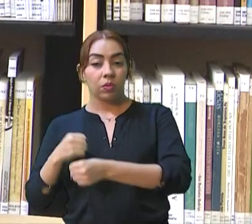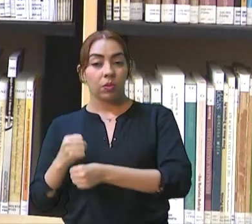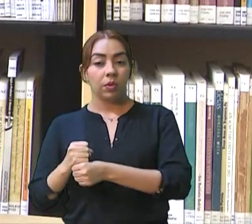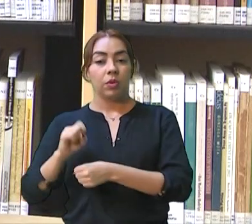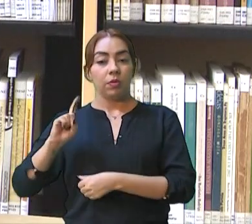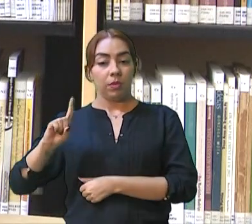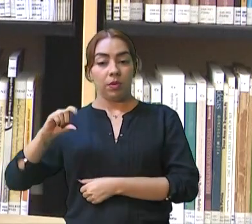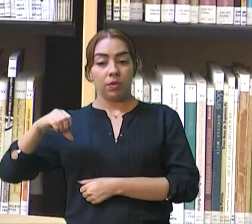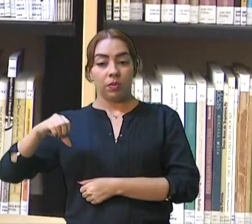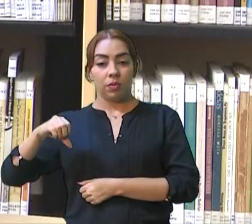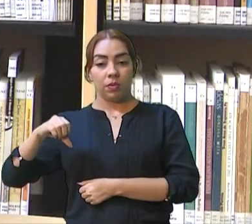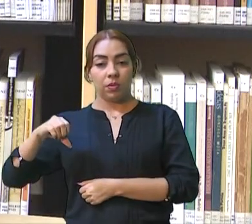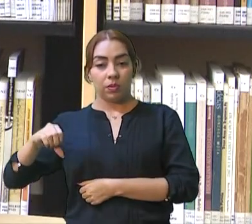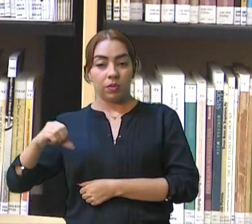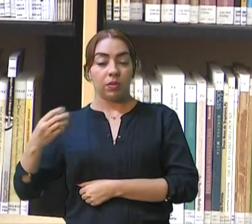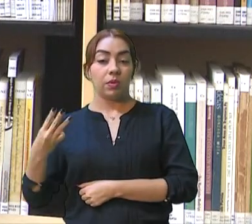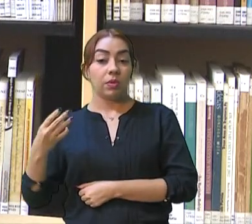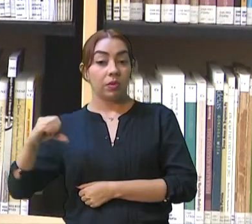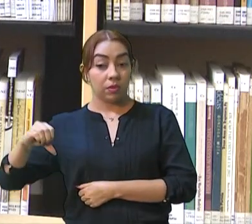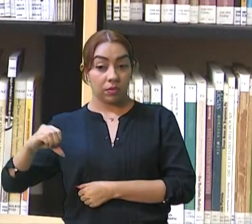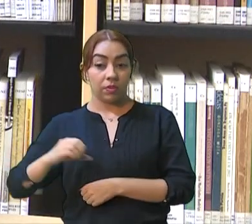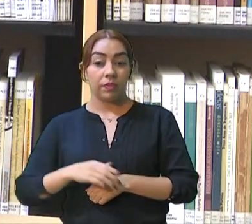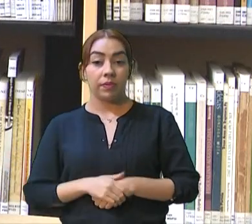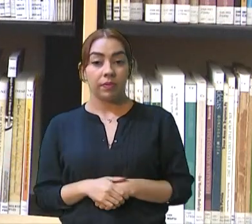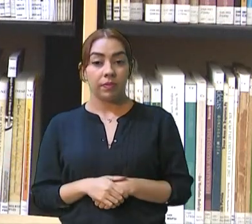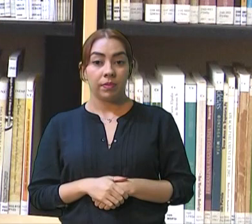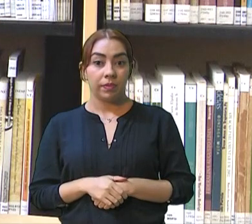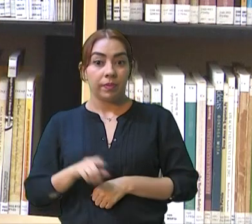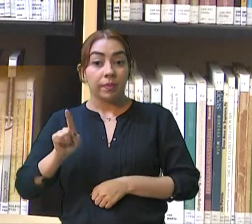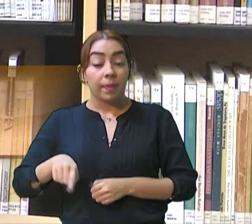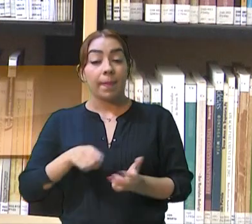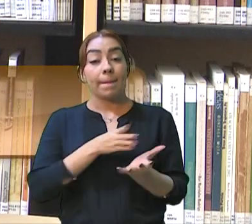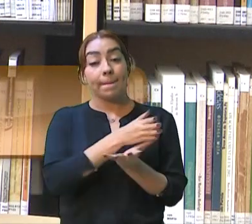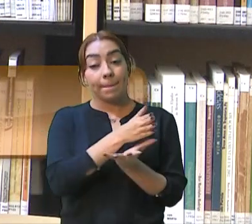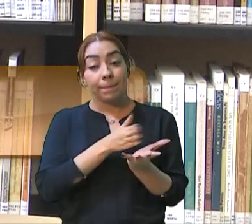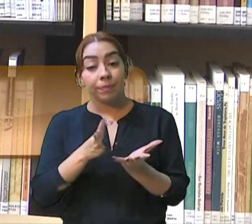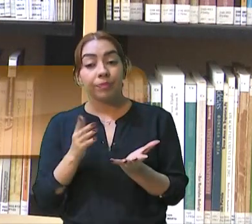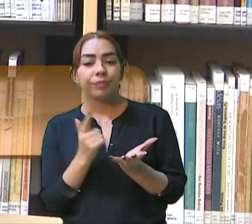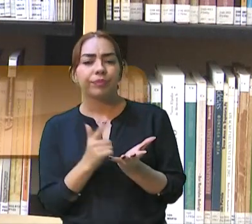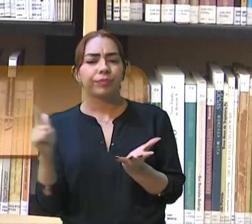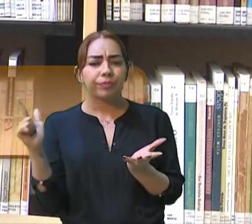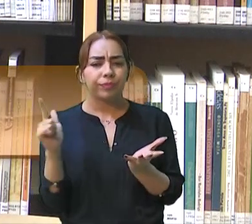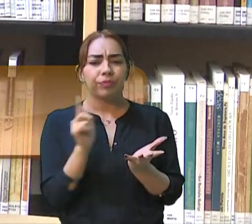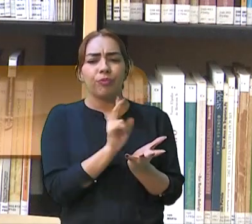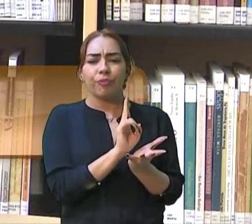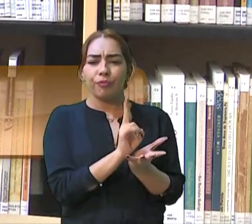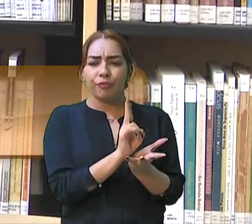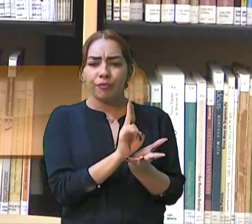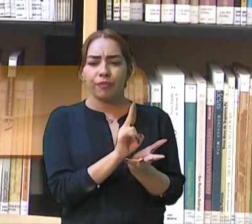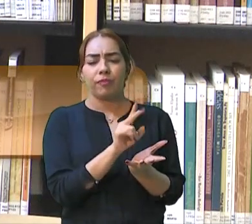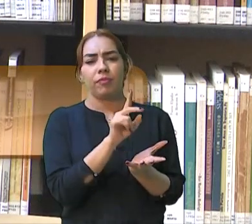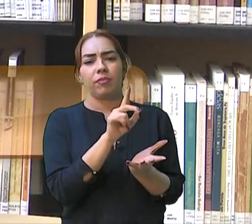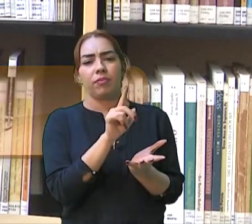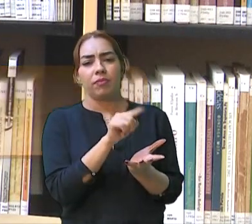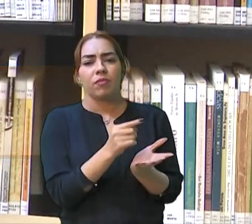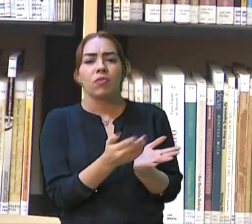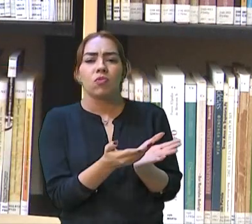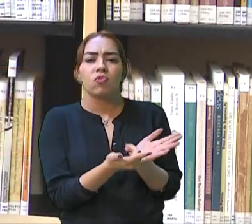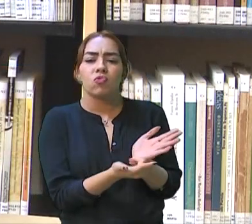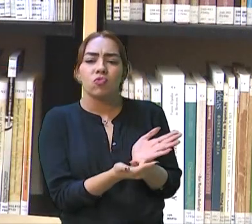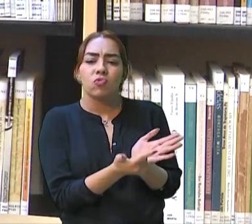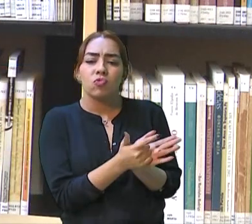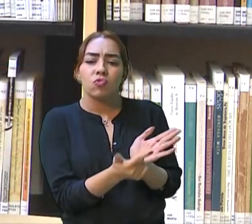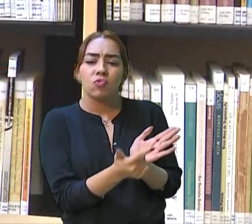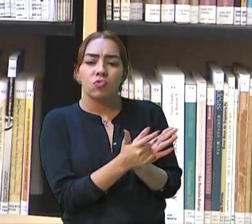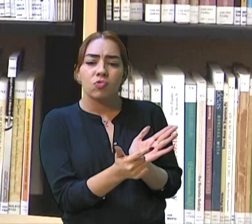1939. Ela era um braço de uma editora chamada Timely Comics, que era uma editora de pulps. Revistas pulps eram revistas